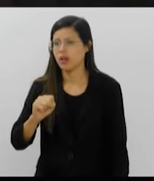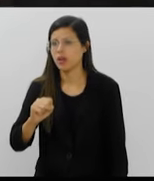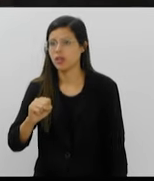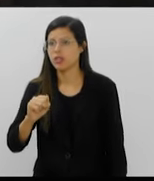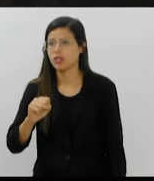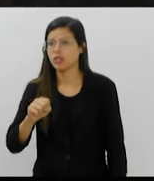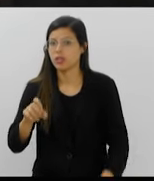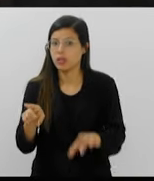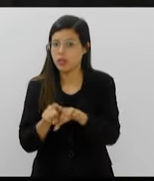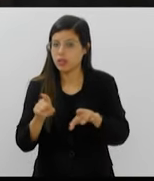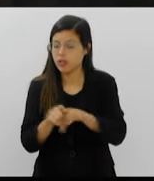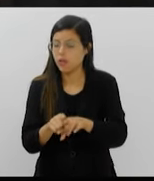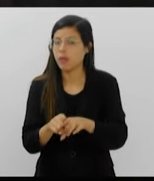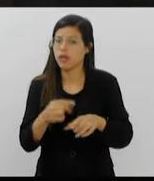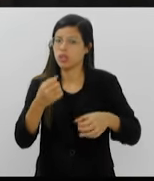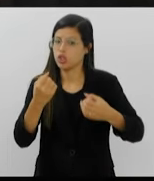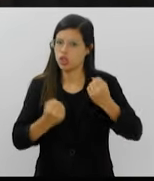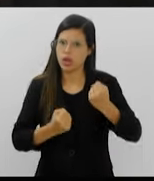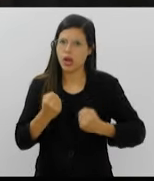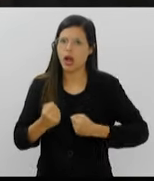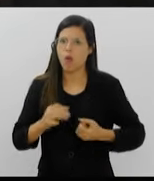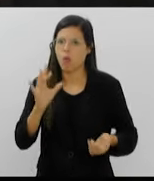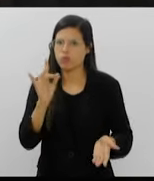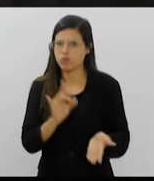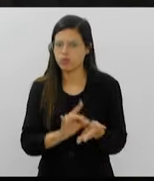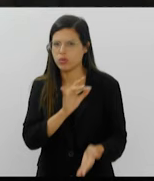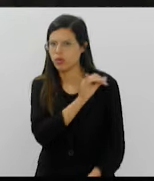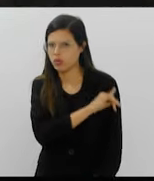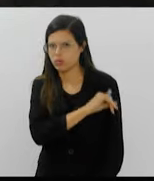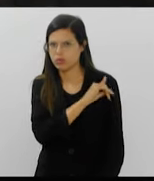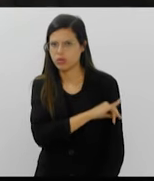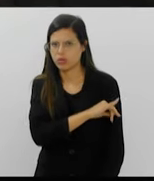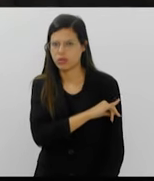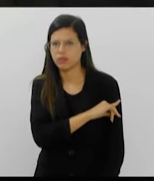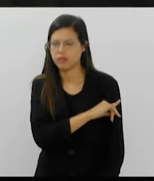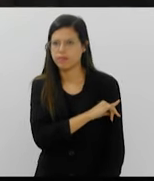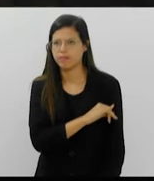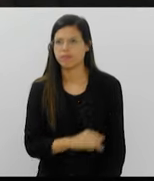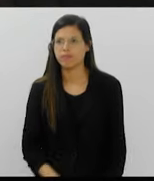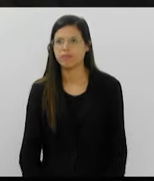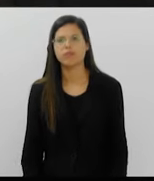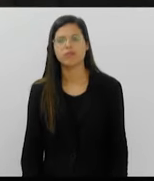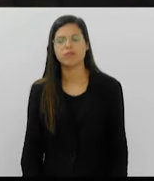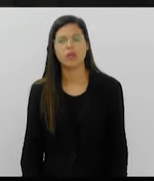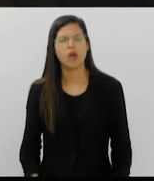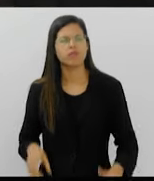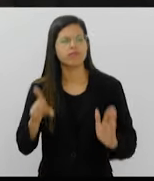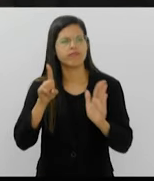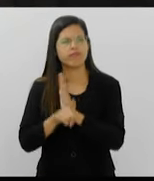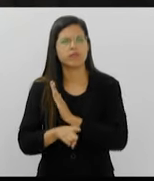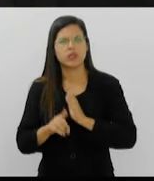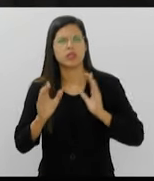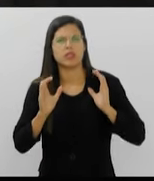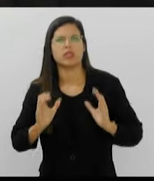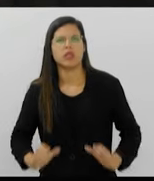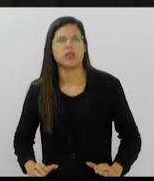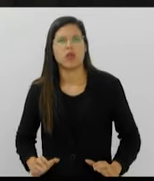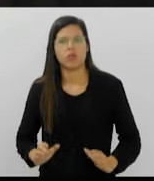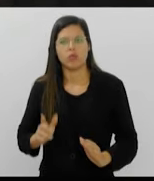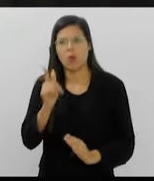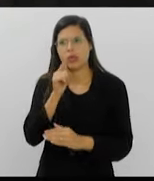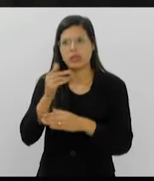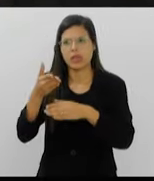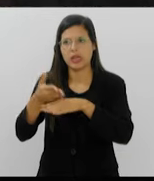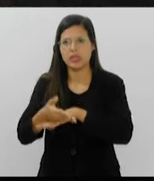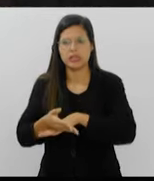veículos oficiais do Rio de Janeiro. E aí eu te pergunto, Qualquer cidadão que tenha acesso ao depósito